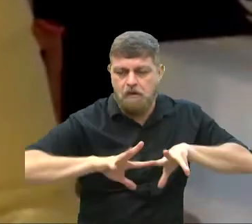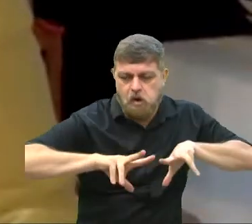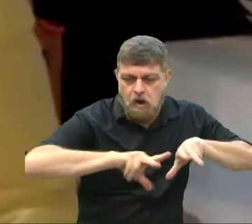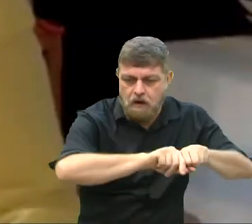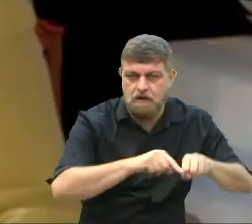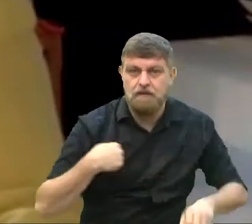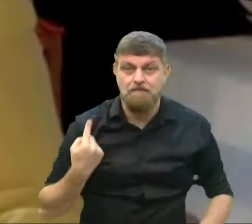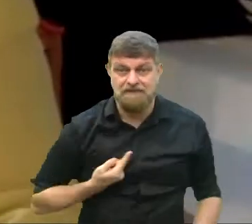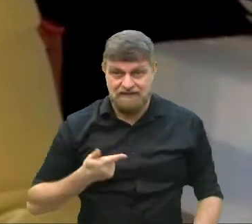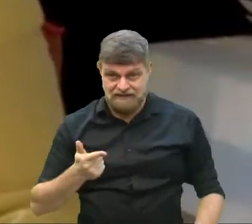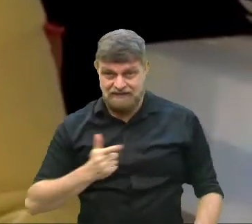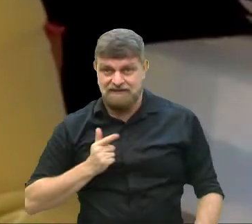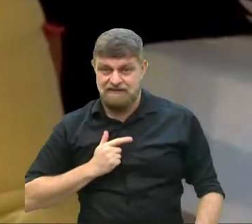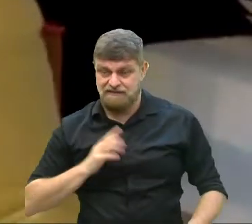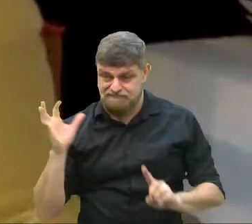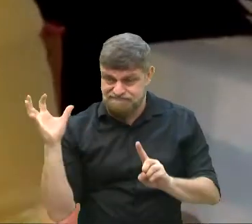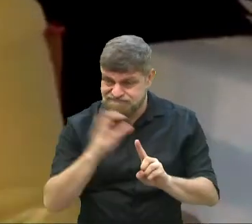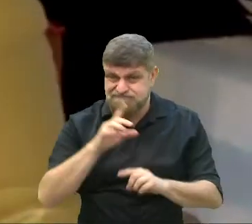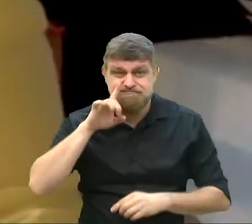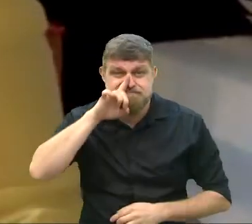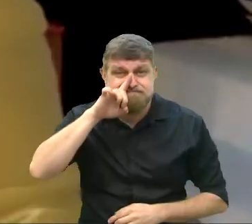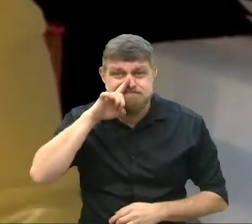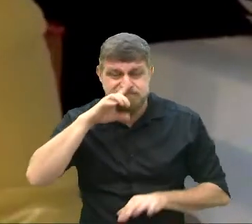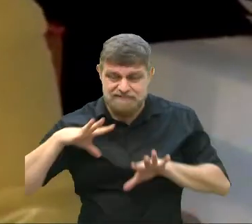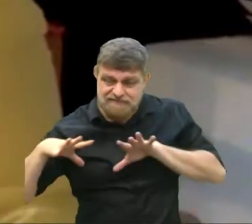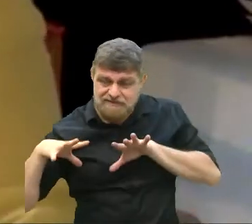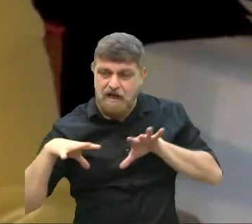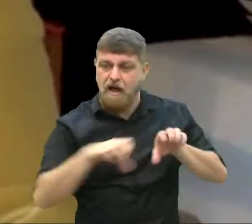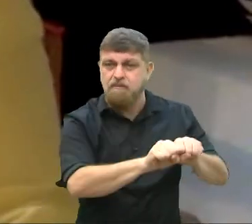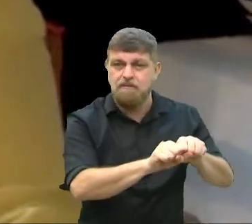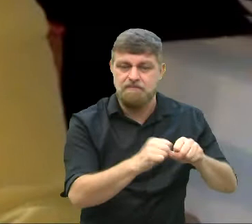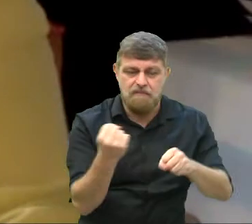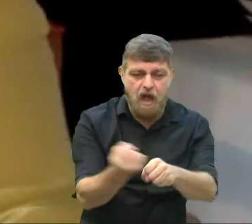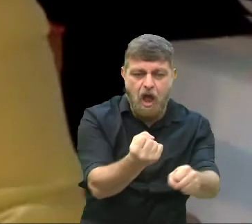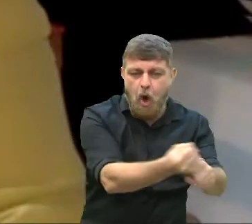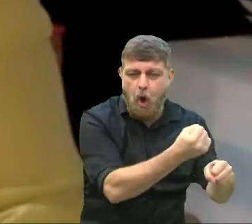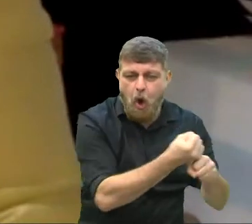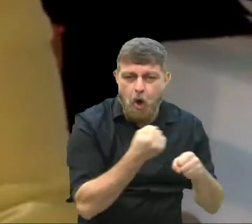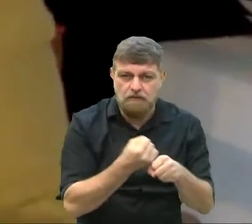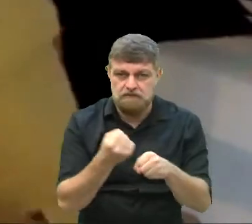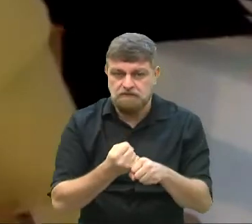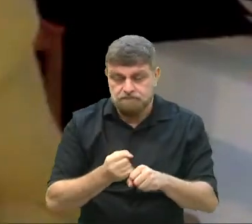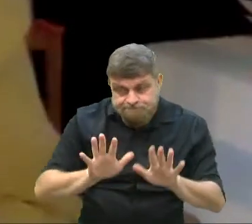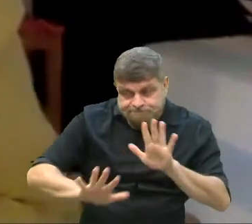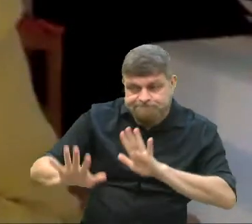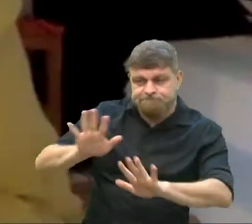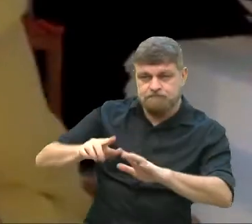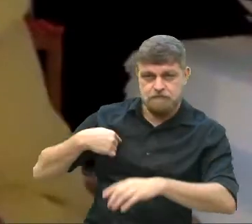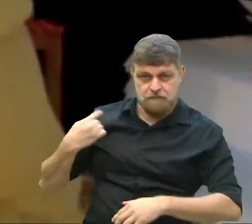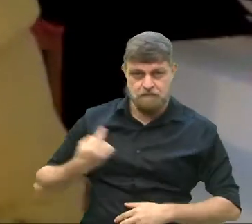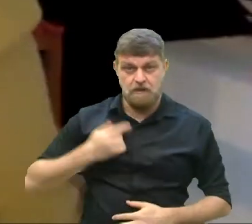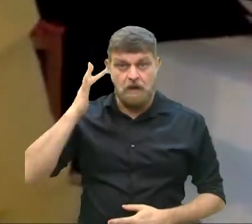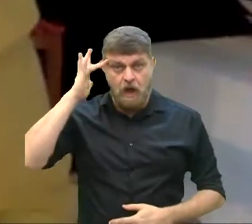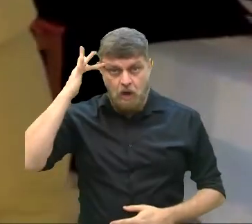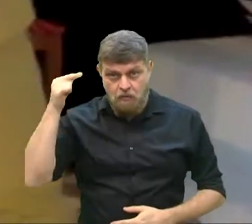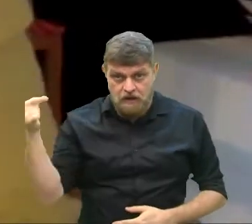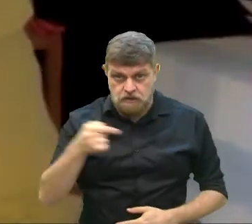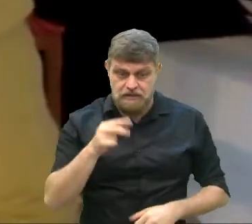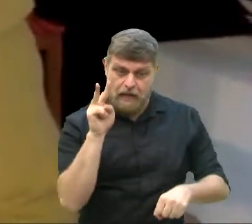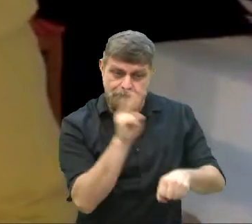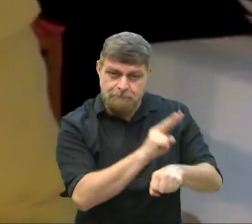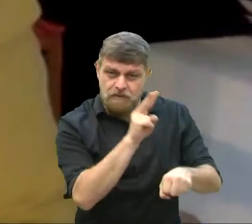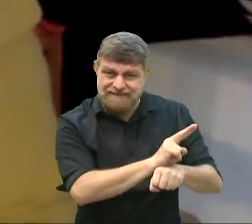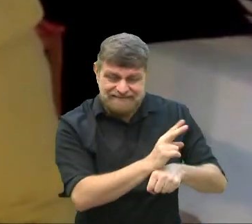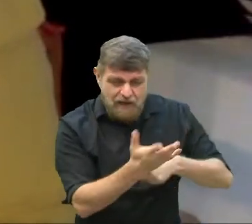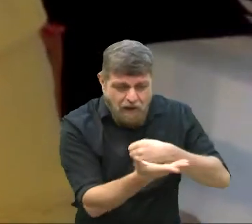temos todos os tipos de ameaças de invasão para construção. Então, eu acho que esse componente de proteção ele